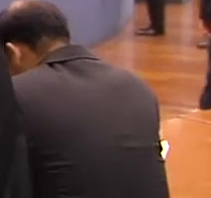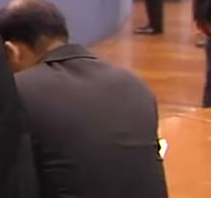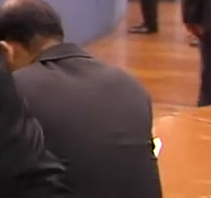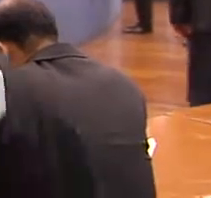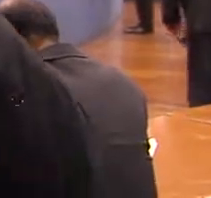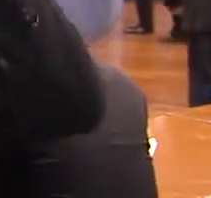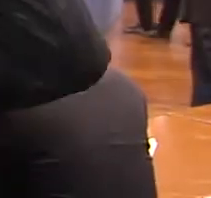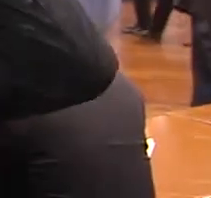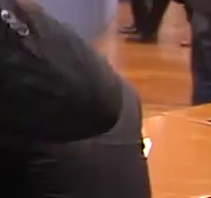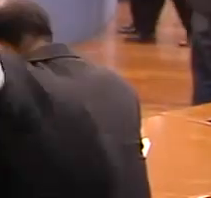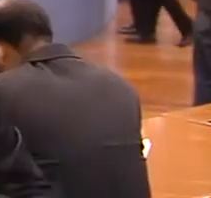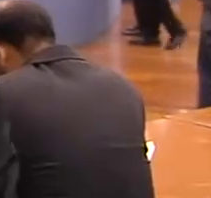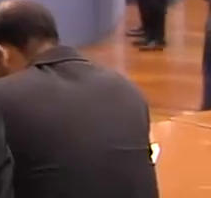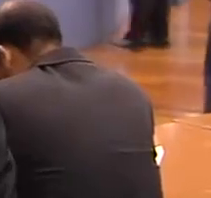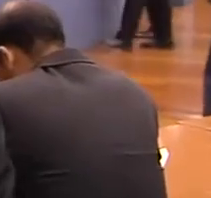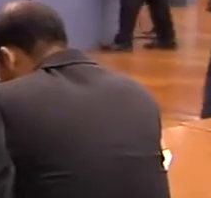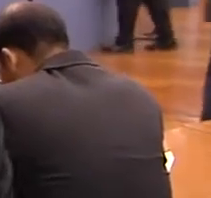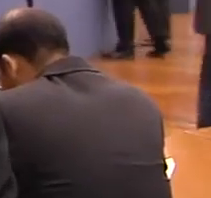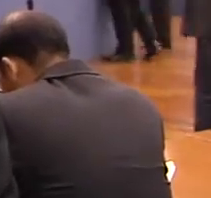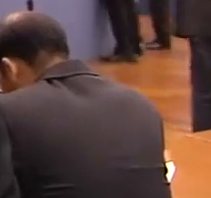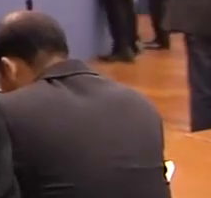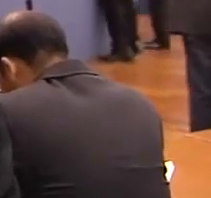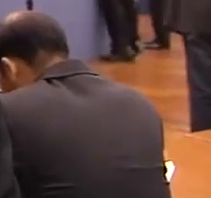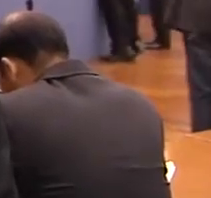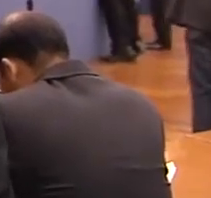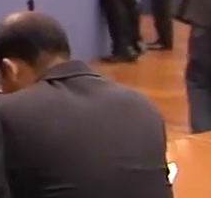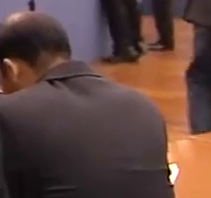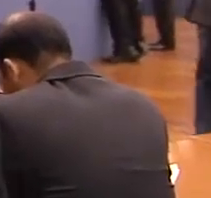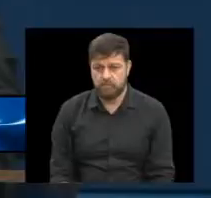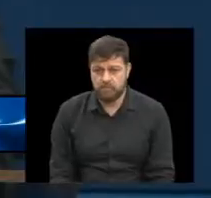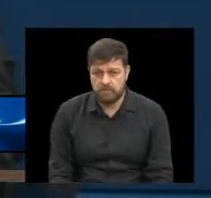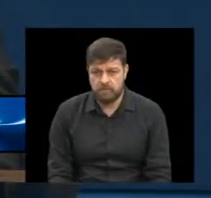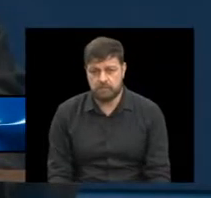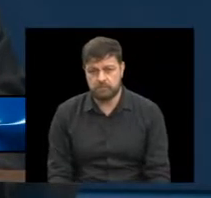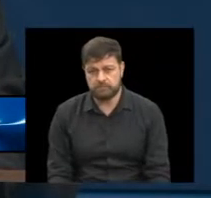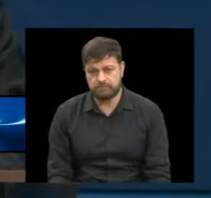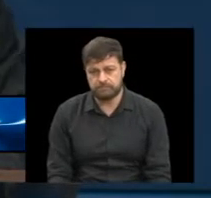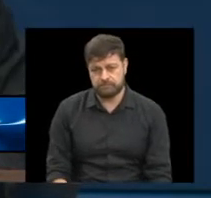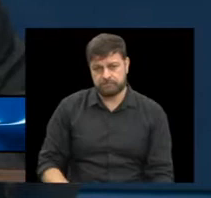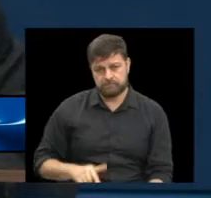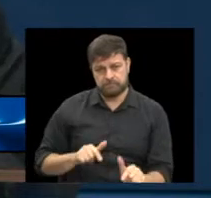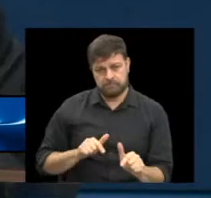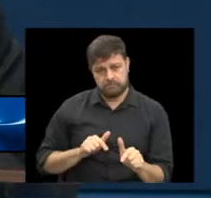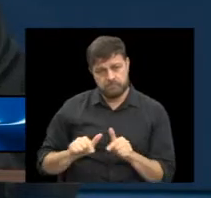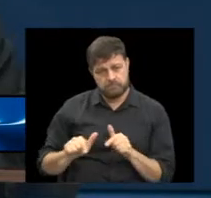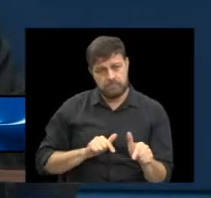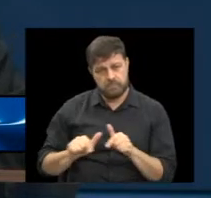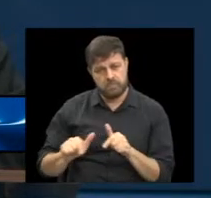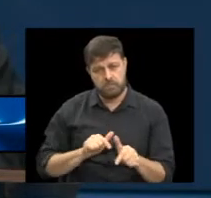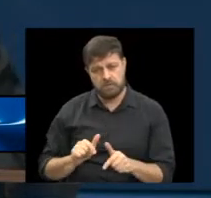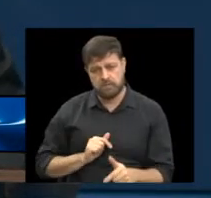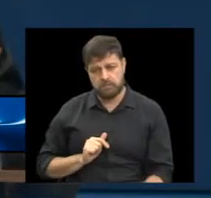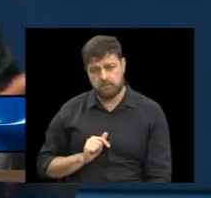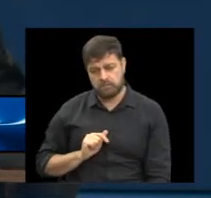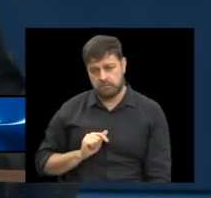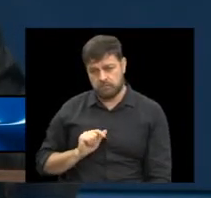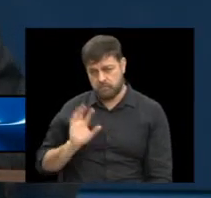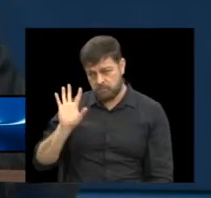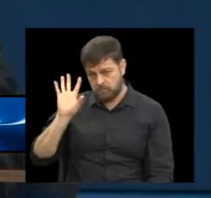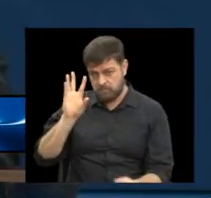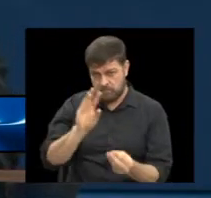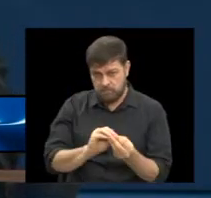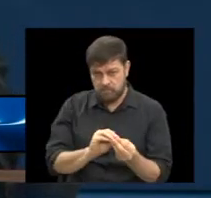8 emendas rejeitadas pela Conchileg, protestou contra a decisão. Esse trabalho, ele culminou com a